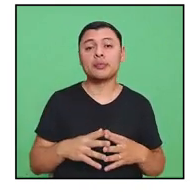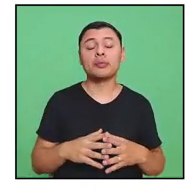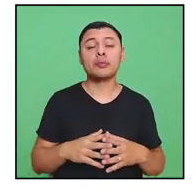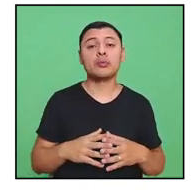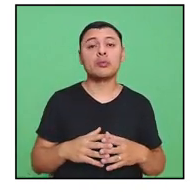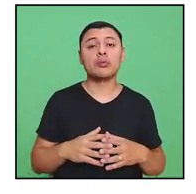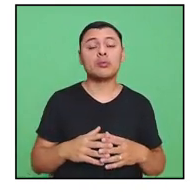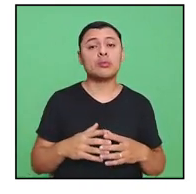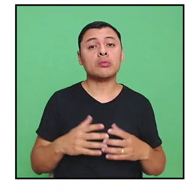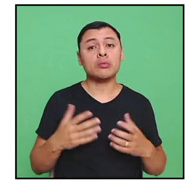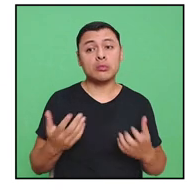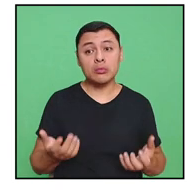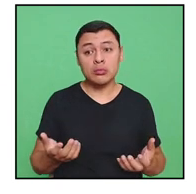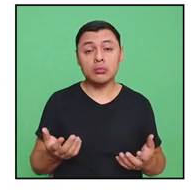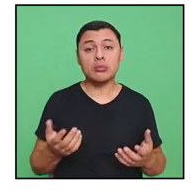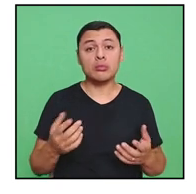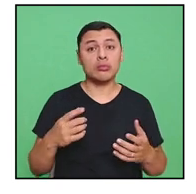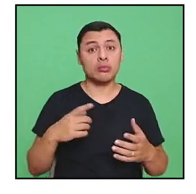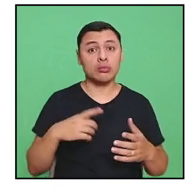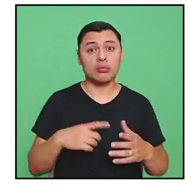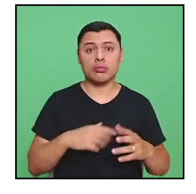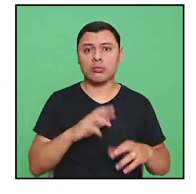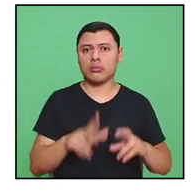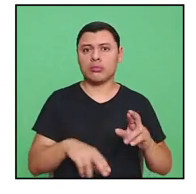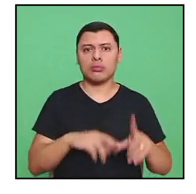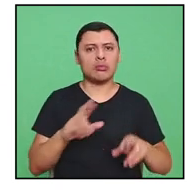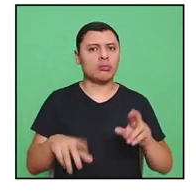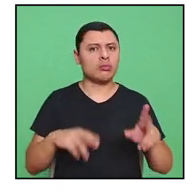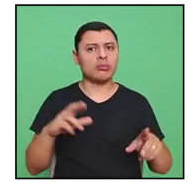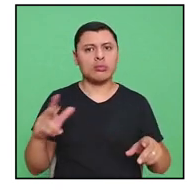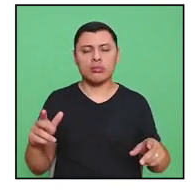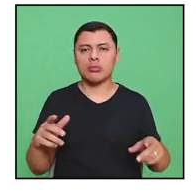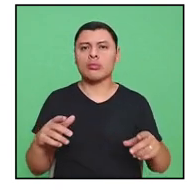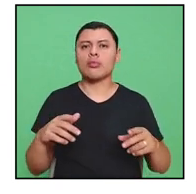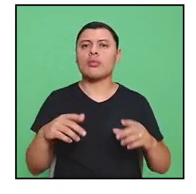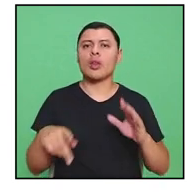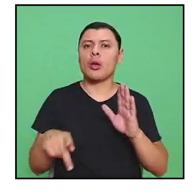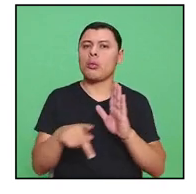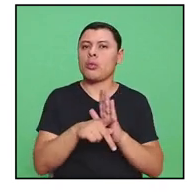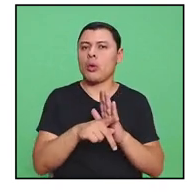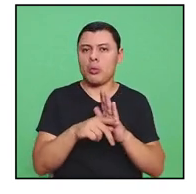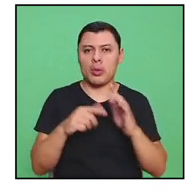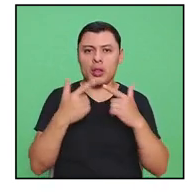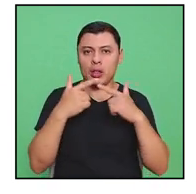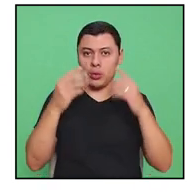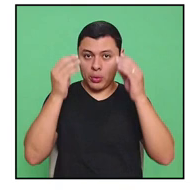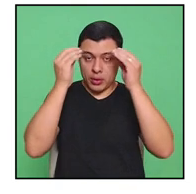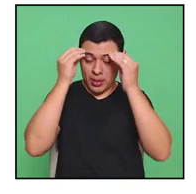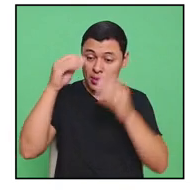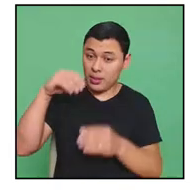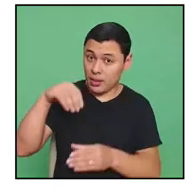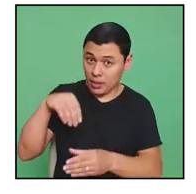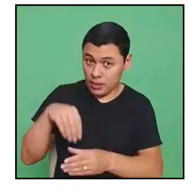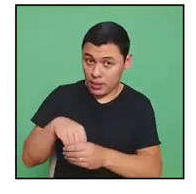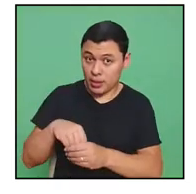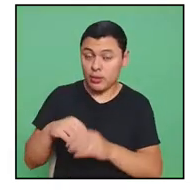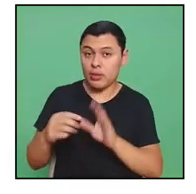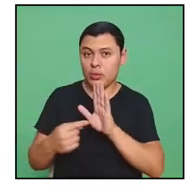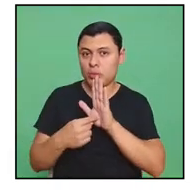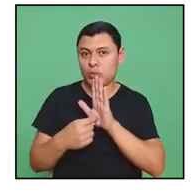Então, existem diversas instâncias, assim, que são de linguagem, né, que existem ali na exposição, que vai desde o texto